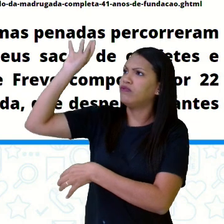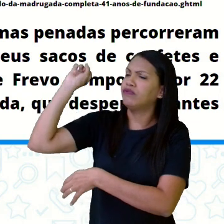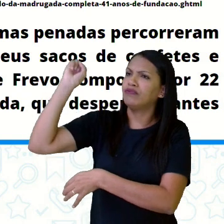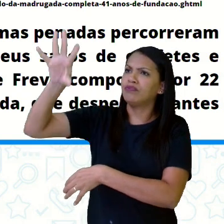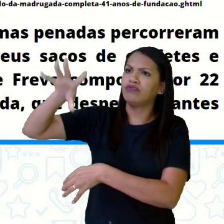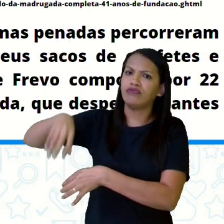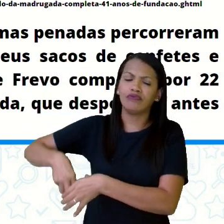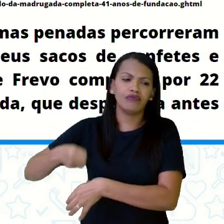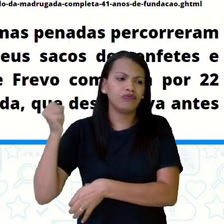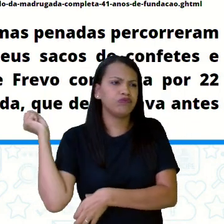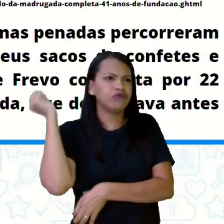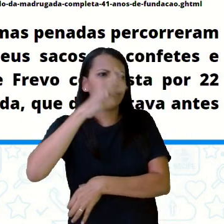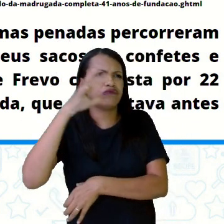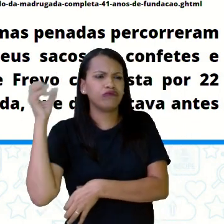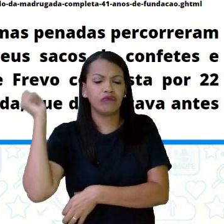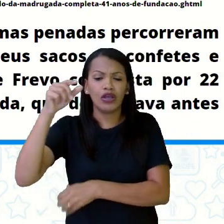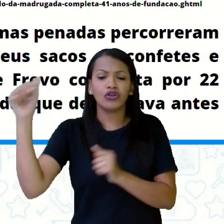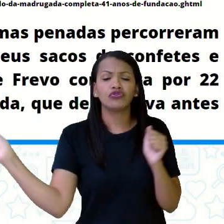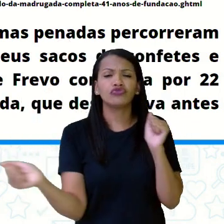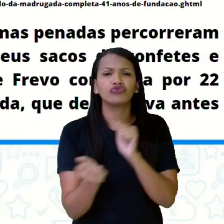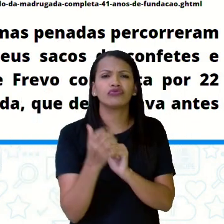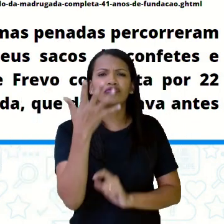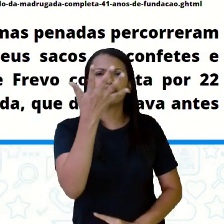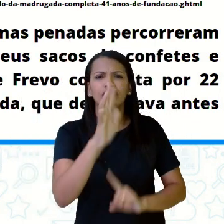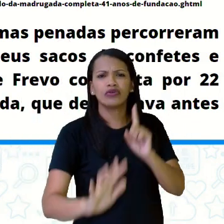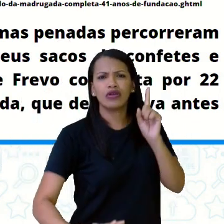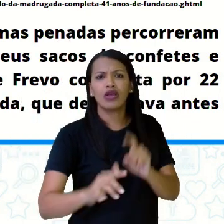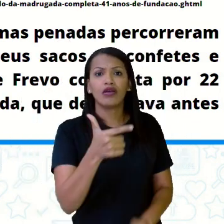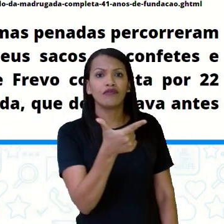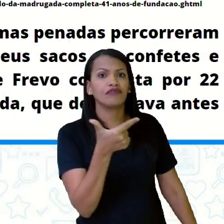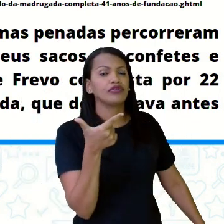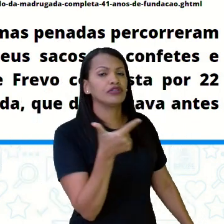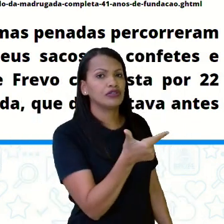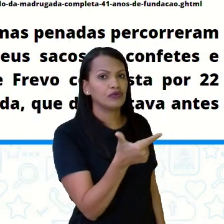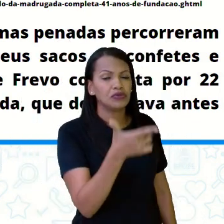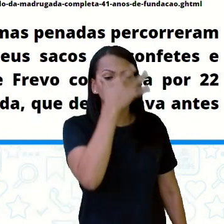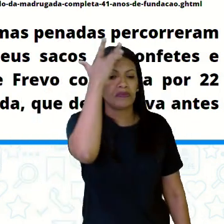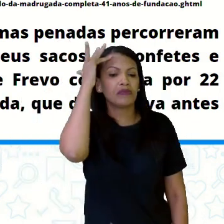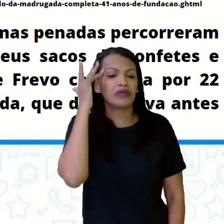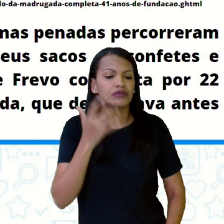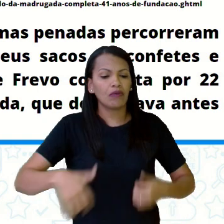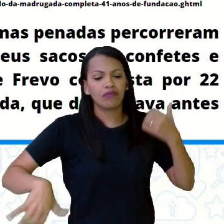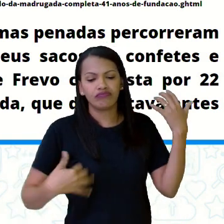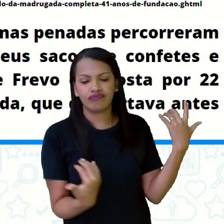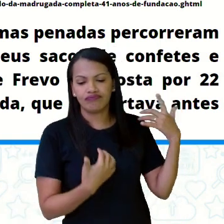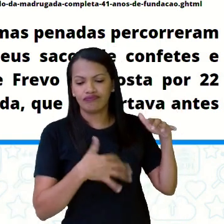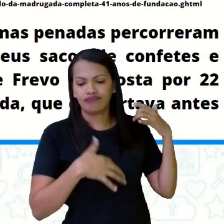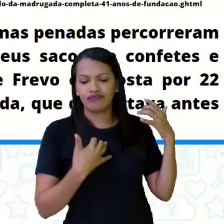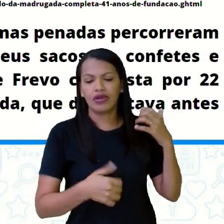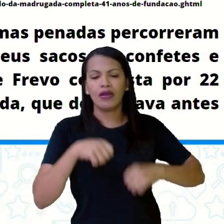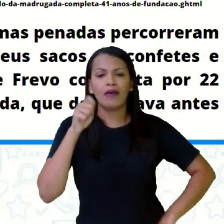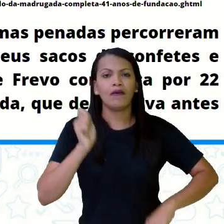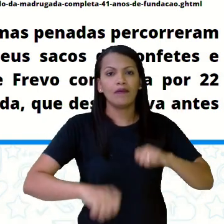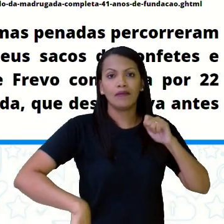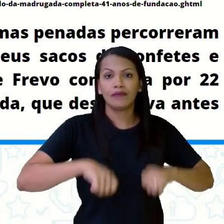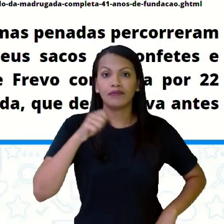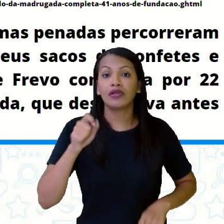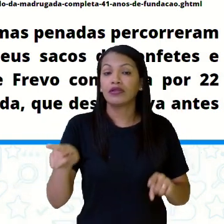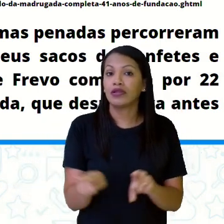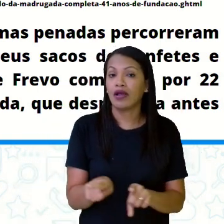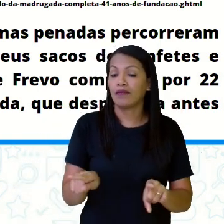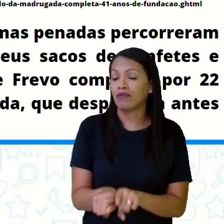de frevo composta por 22 músicos. Nascia assim o Clube das Máscaras, o Galo da